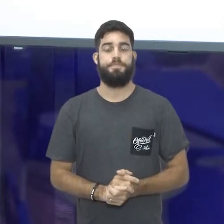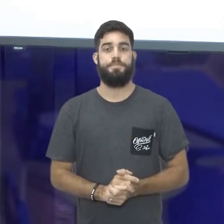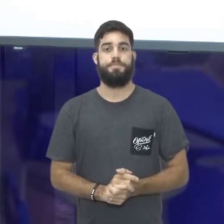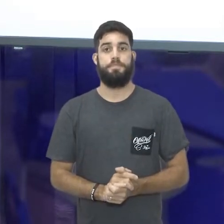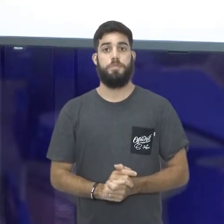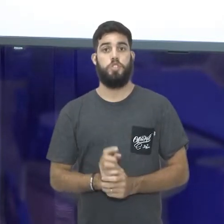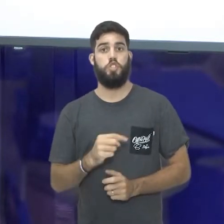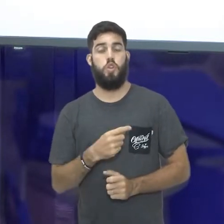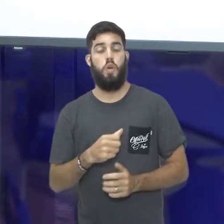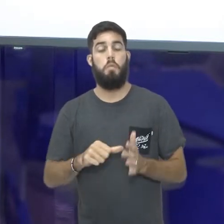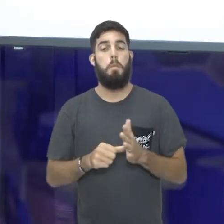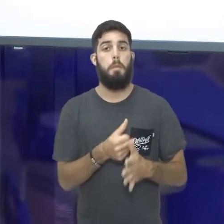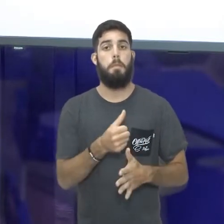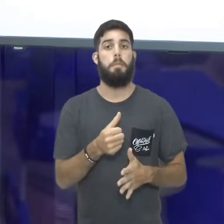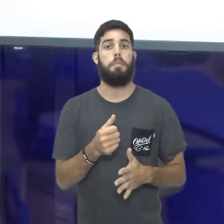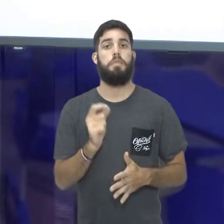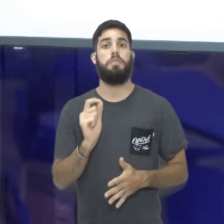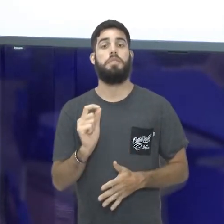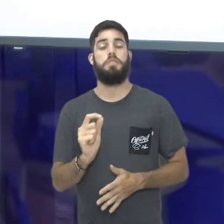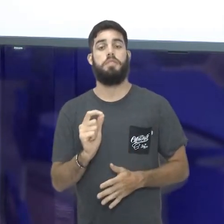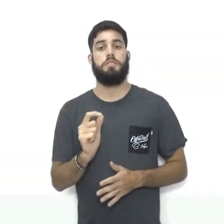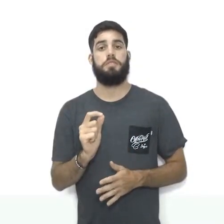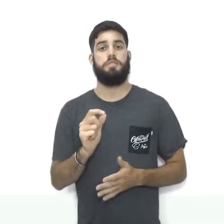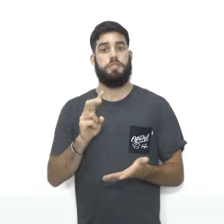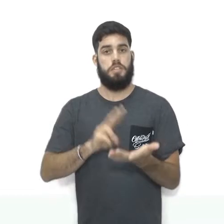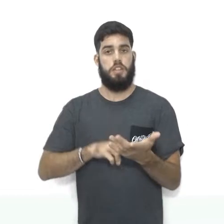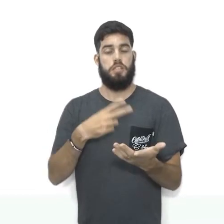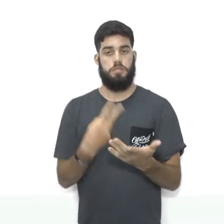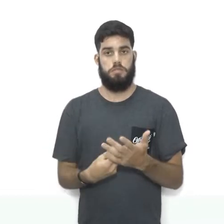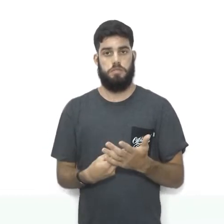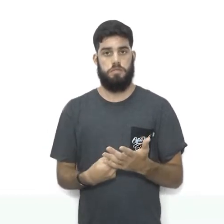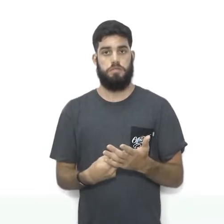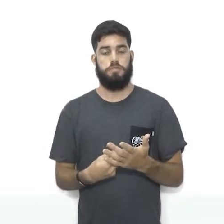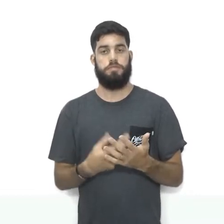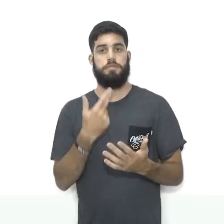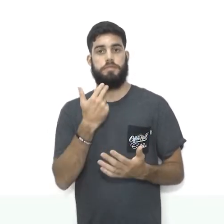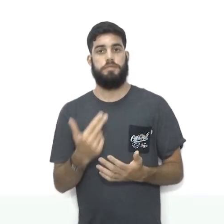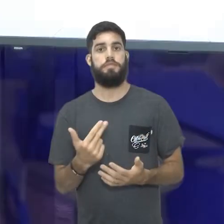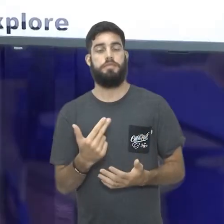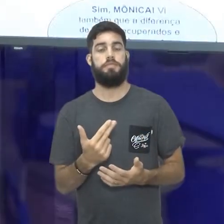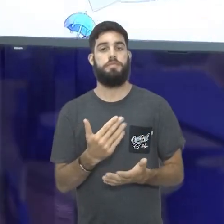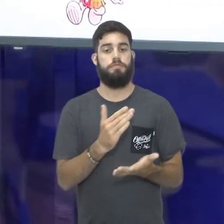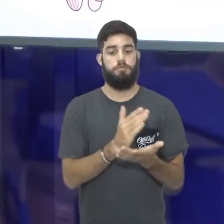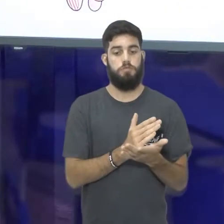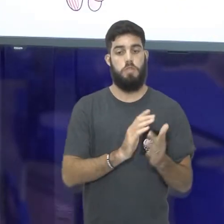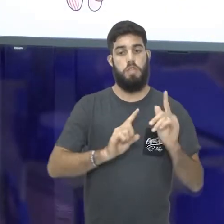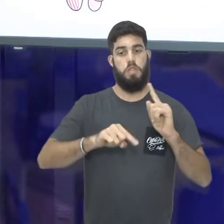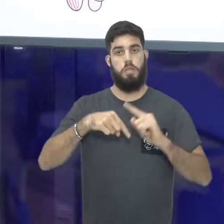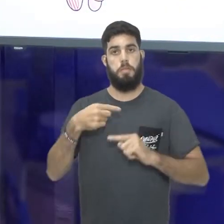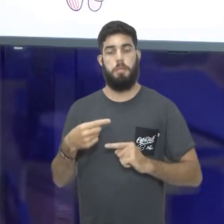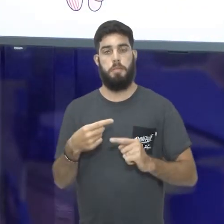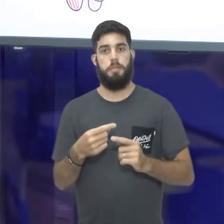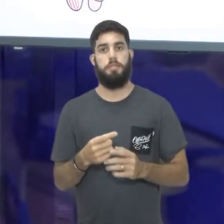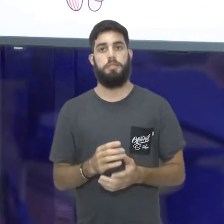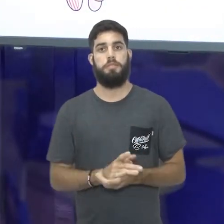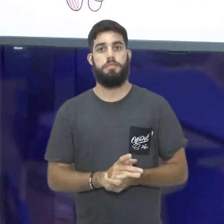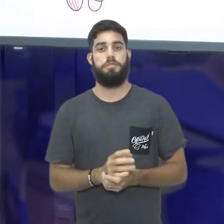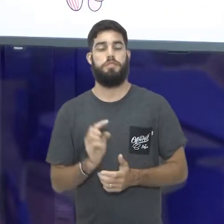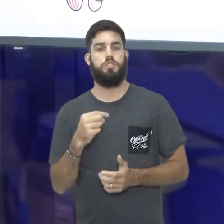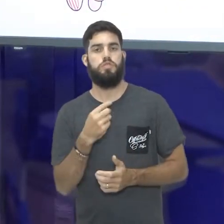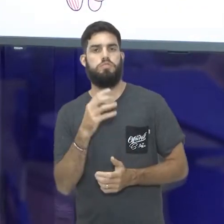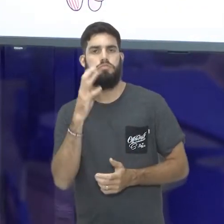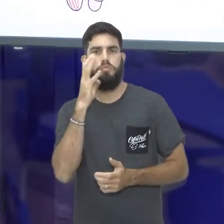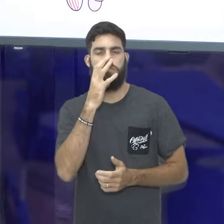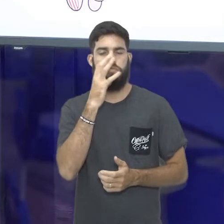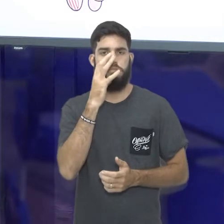Nosso primeiro tópico será justamente a tradução da linguagem materna para a algébrica. Vamos observar aqui